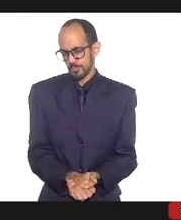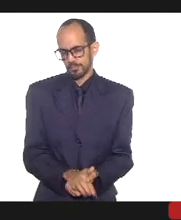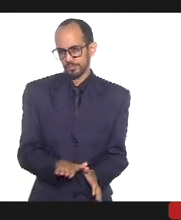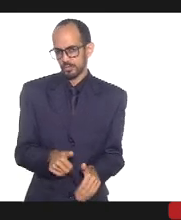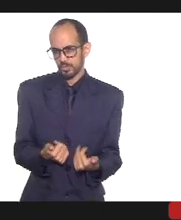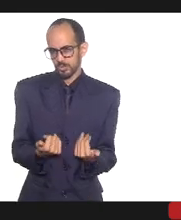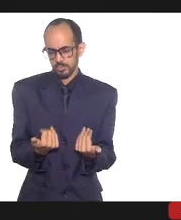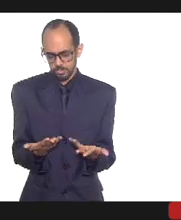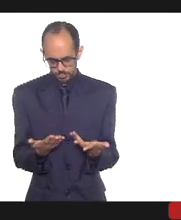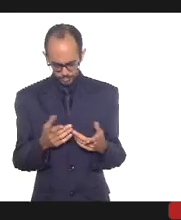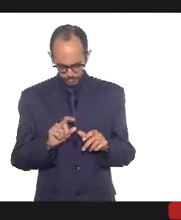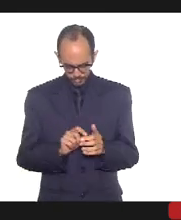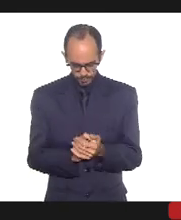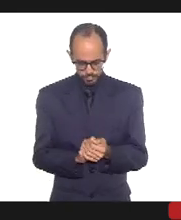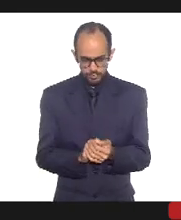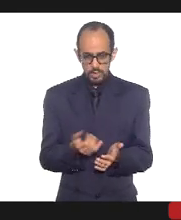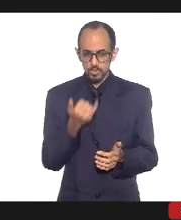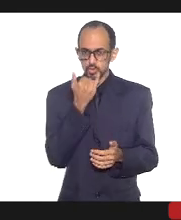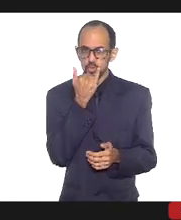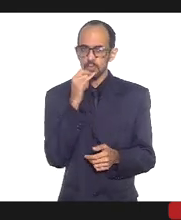Então,